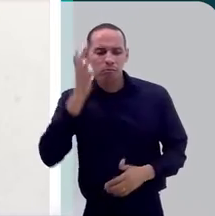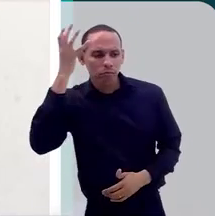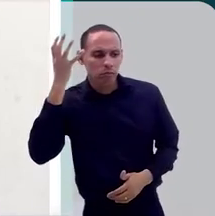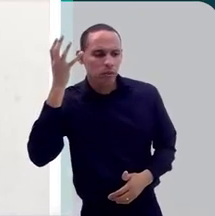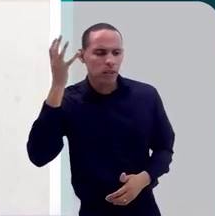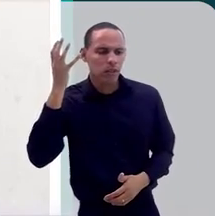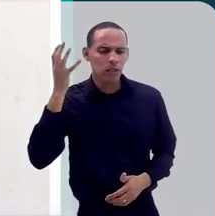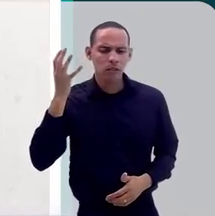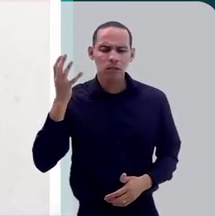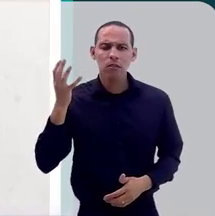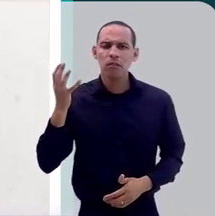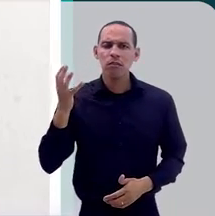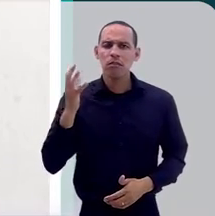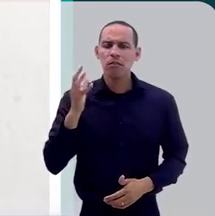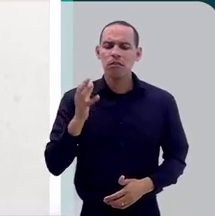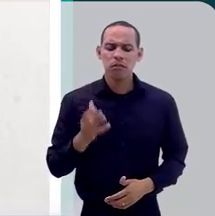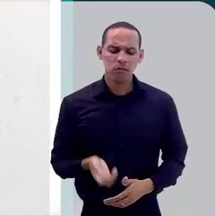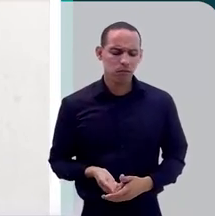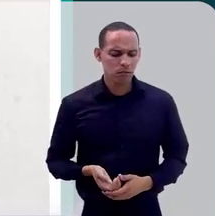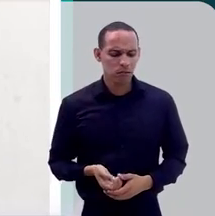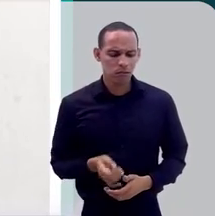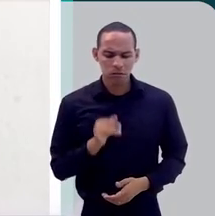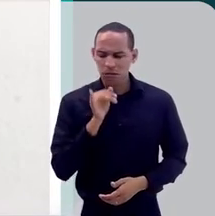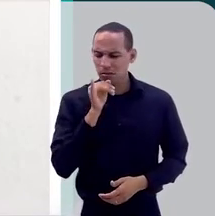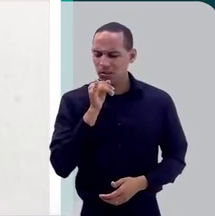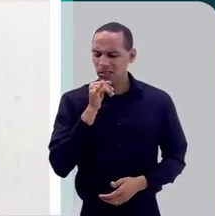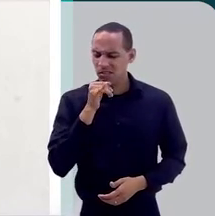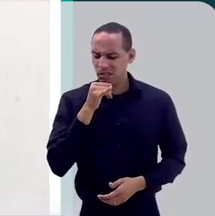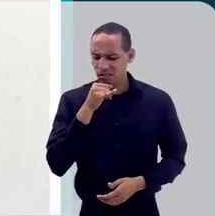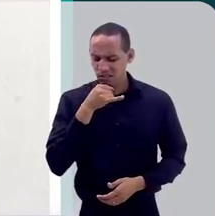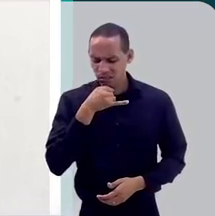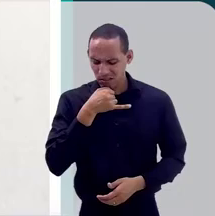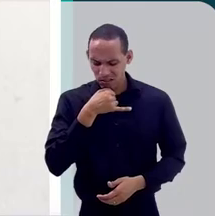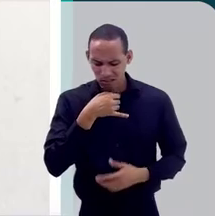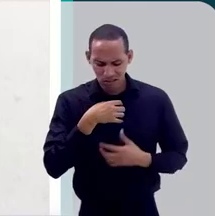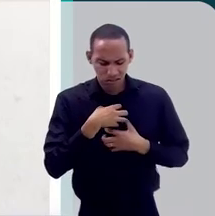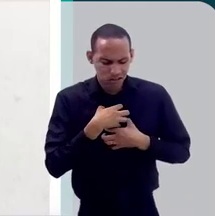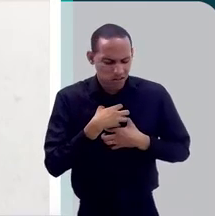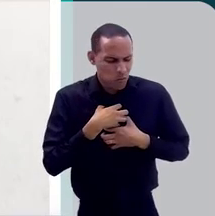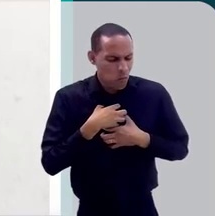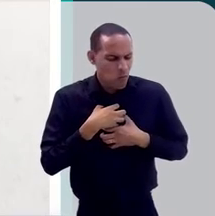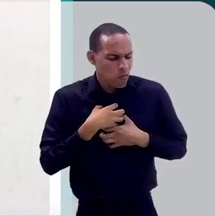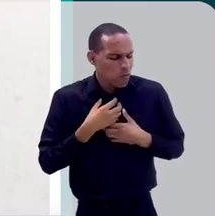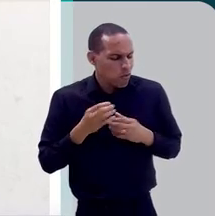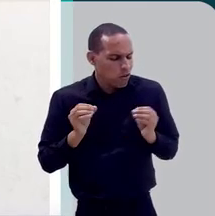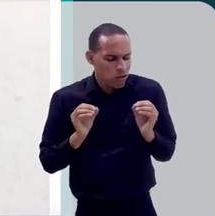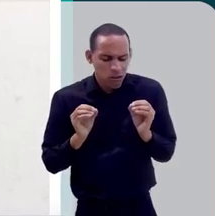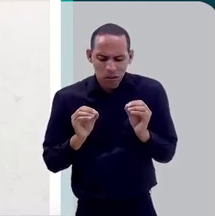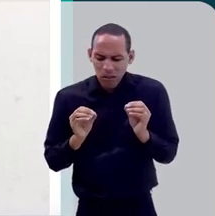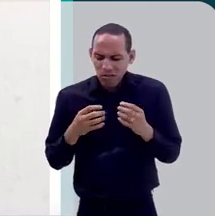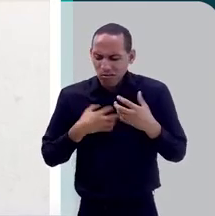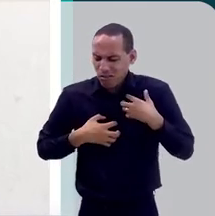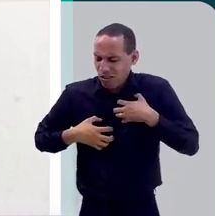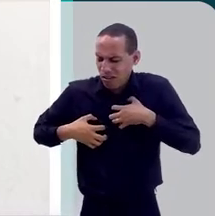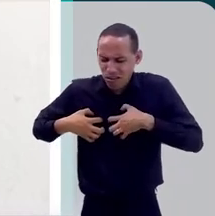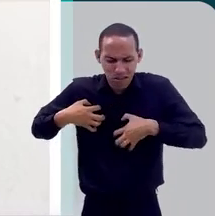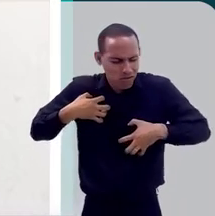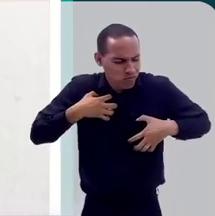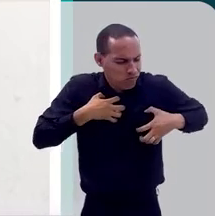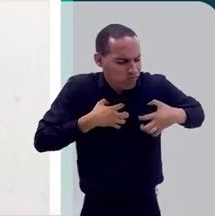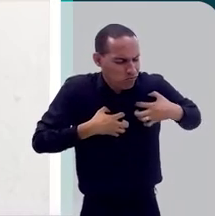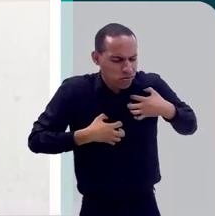de repente, pá, fica com tristeza, com sensação de vazio, angústia,